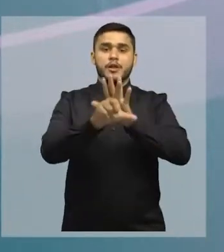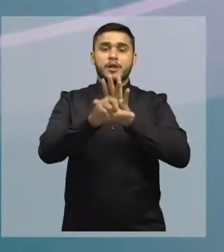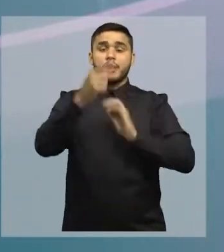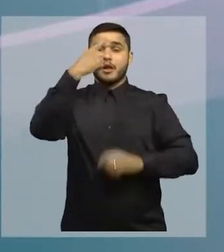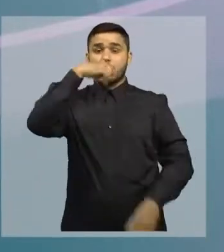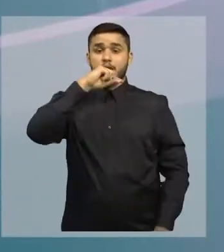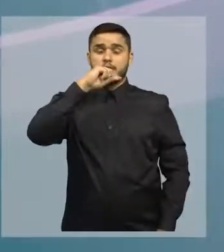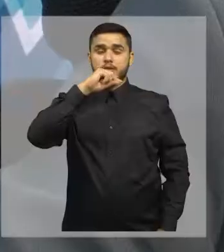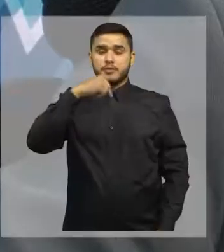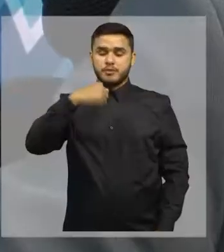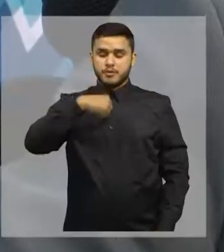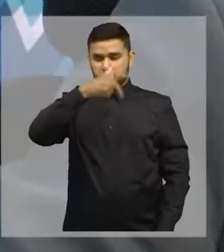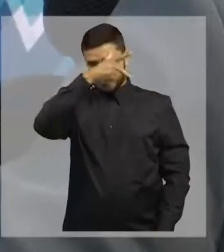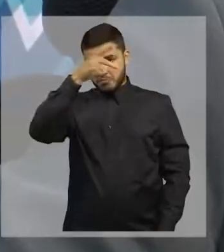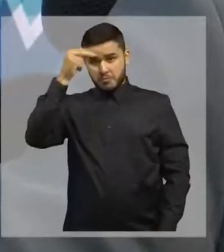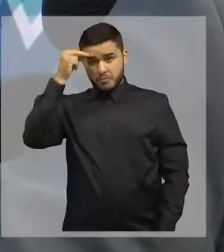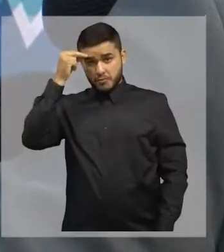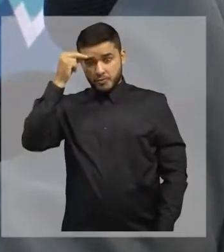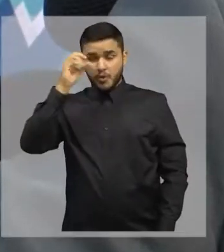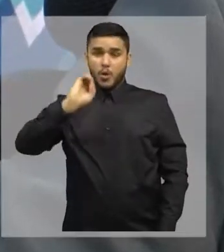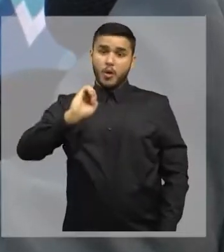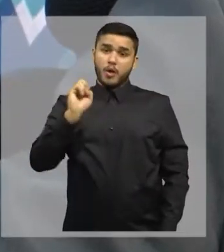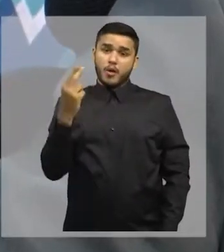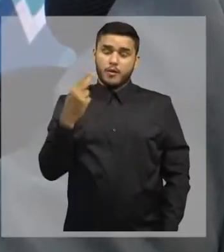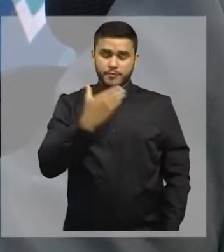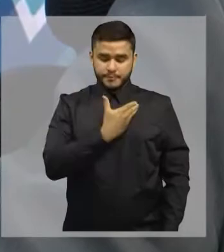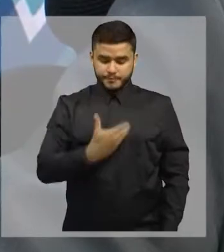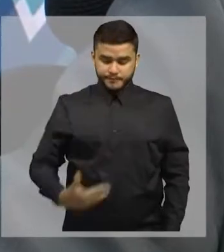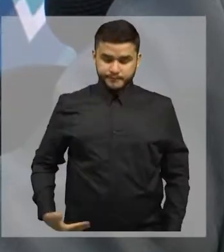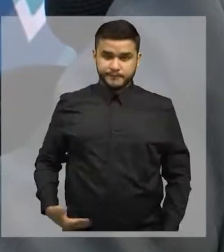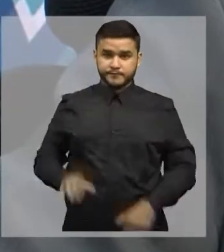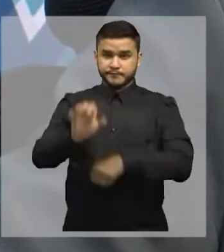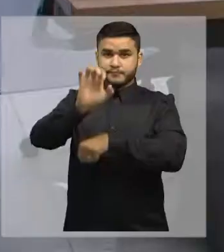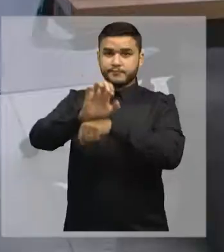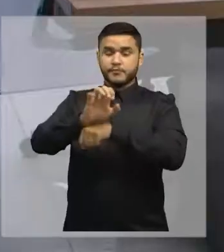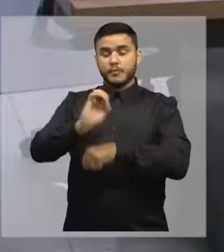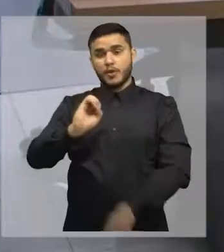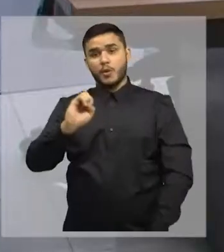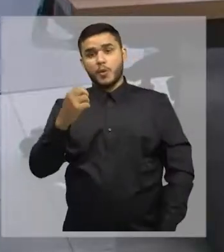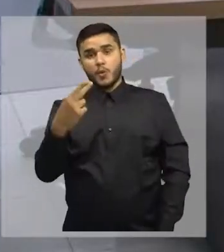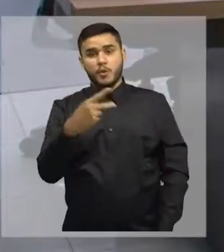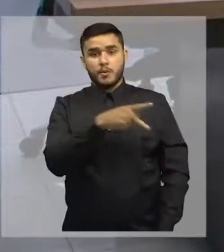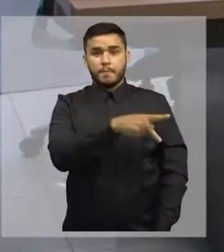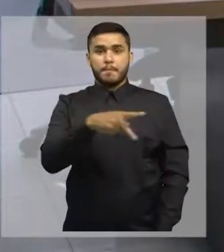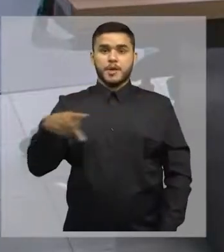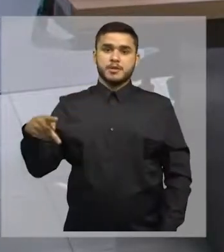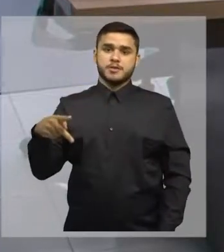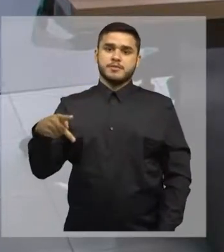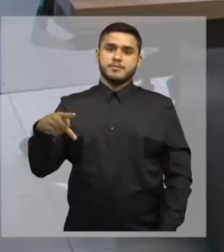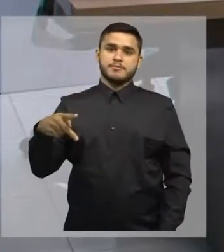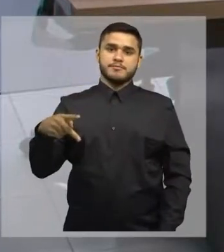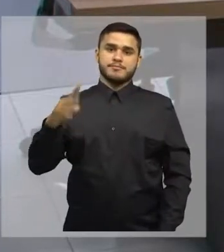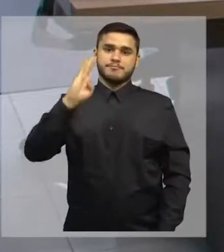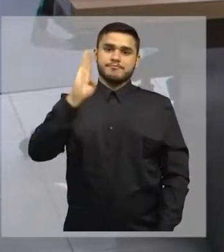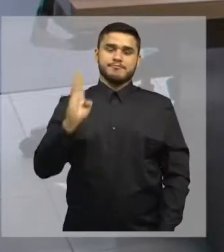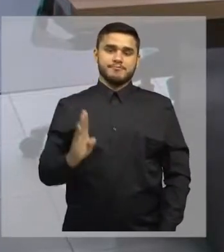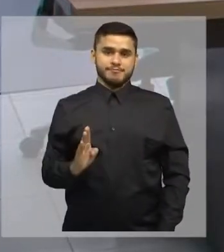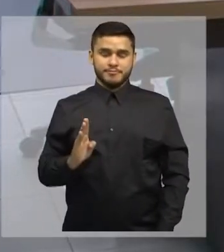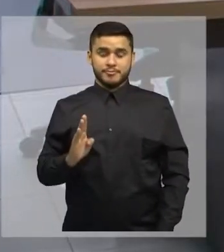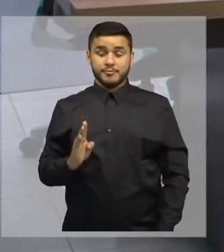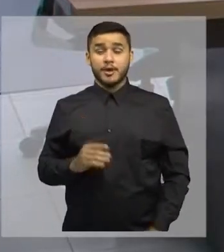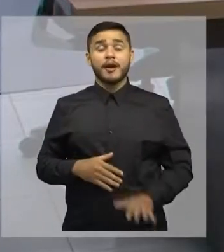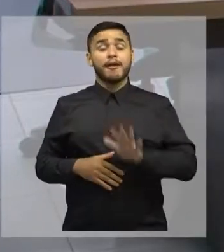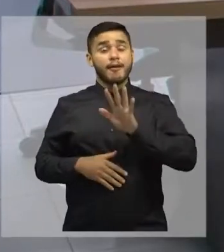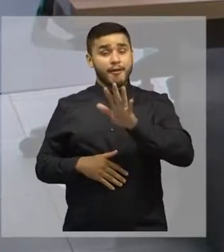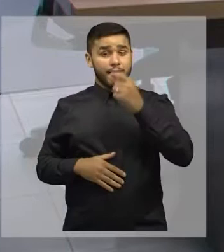Poder Executivo, seja o prefeito, o governador ou o presidente da República. Principalmente na área econômica financeira. Que gere custos, que gere gastos,